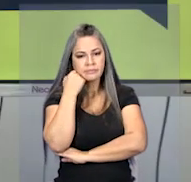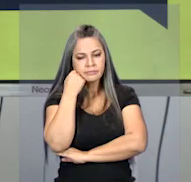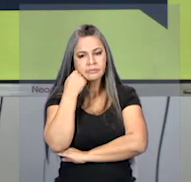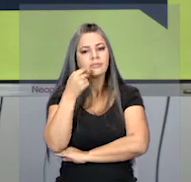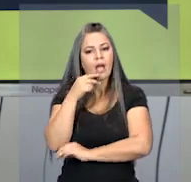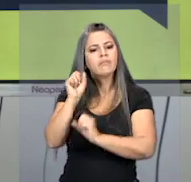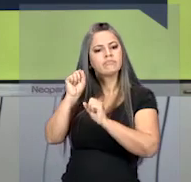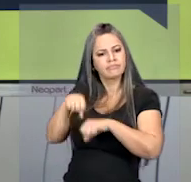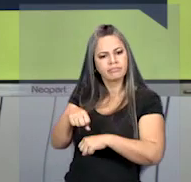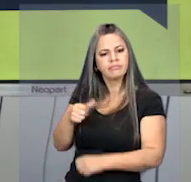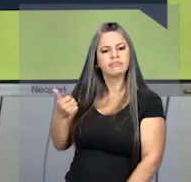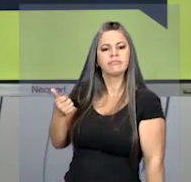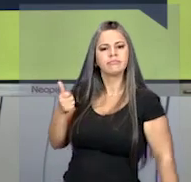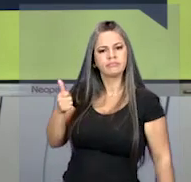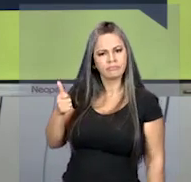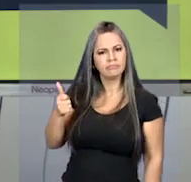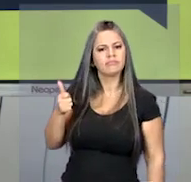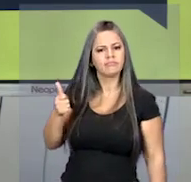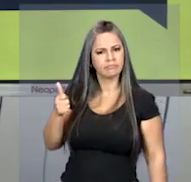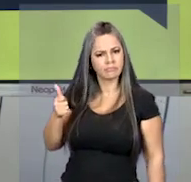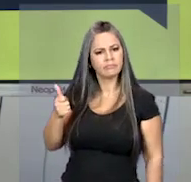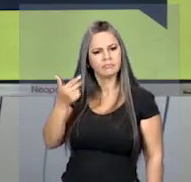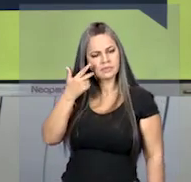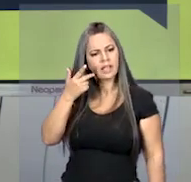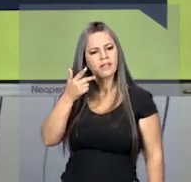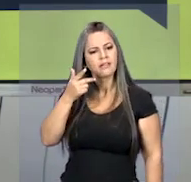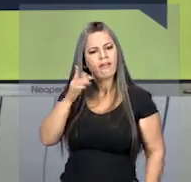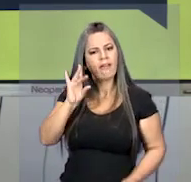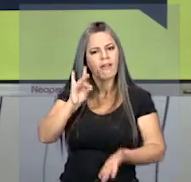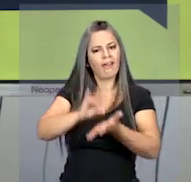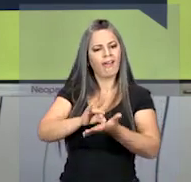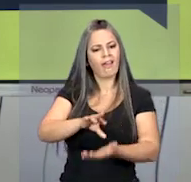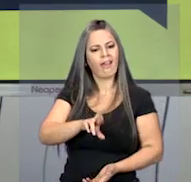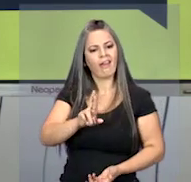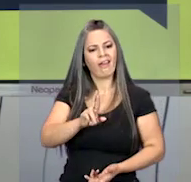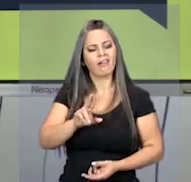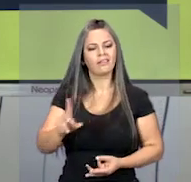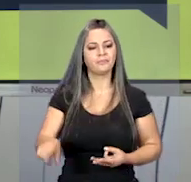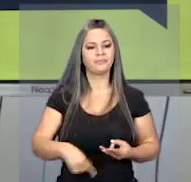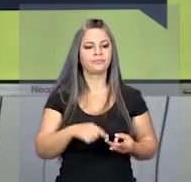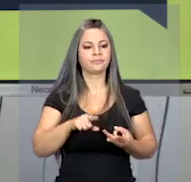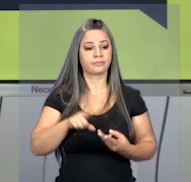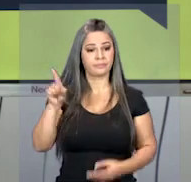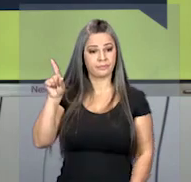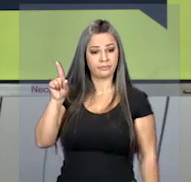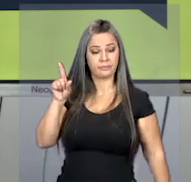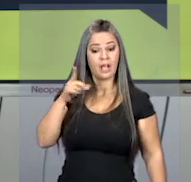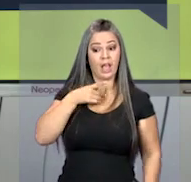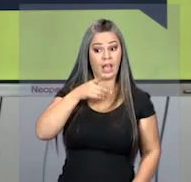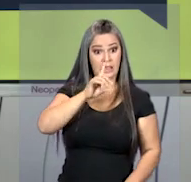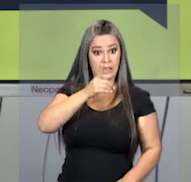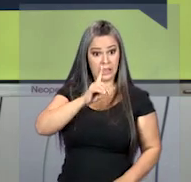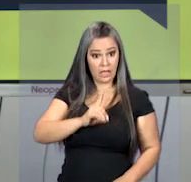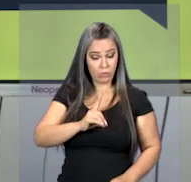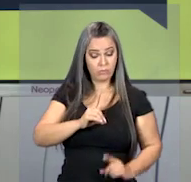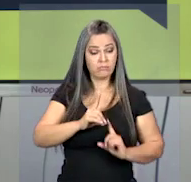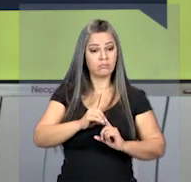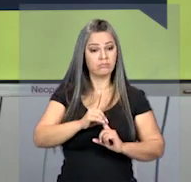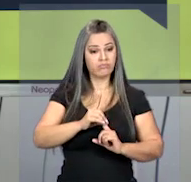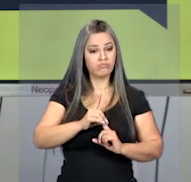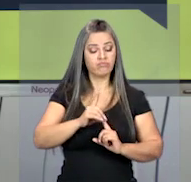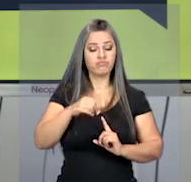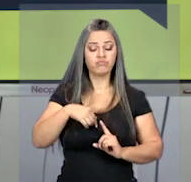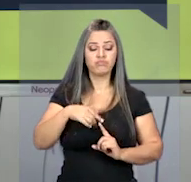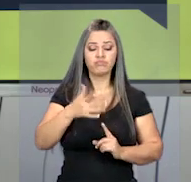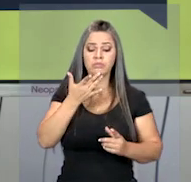por alguém, com saudade, com medo ou solidão. E a última aqui. Tupã, principal deus de sua tribo, ficou